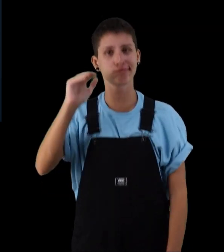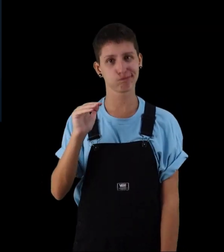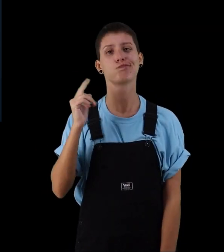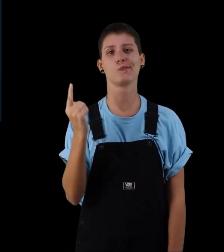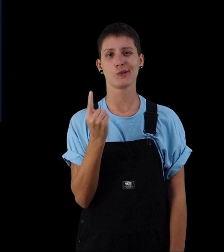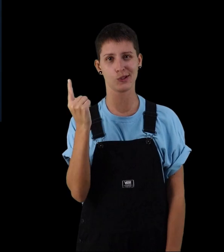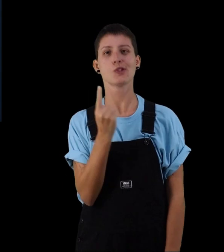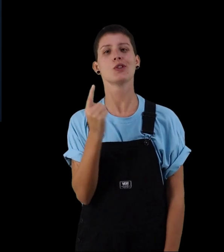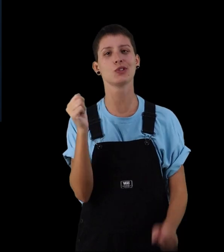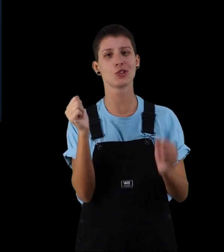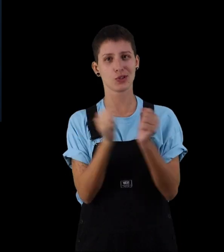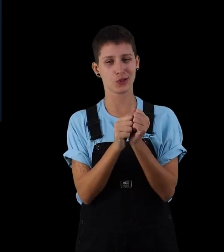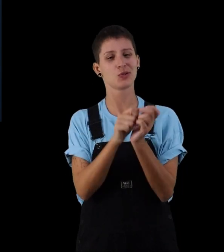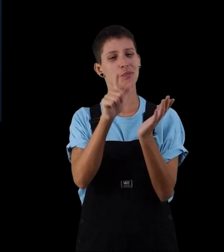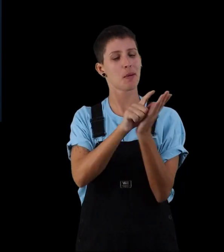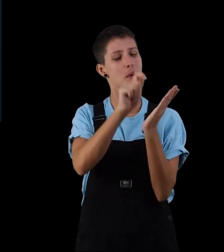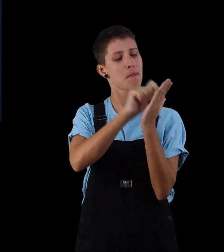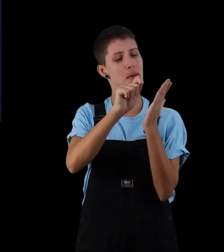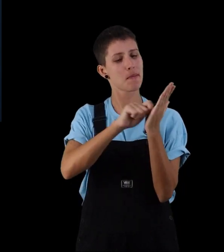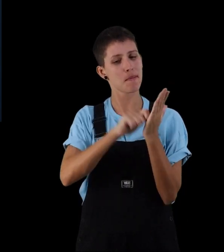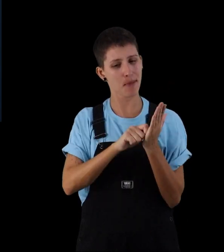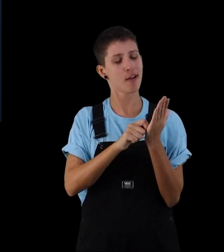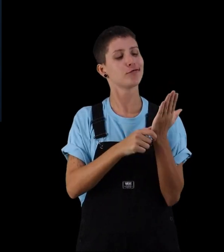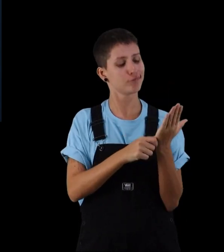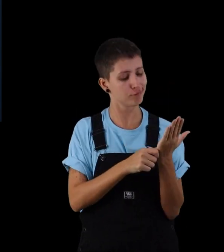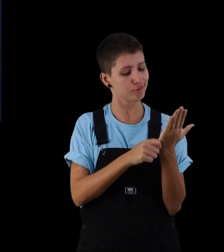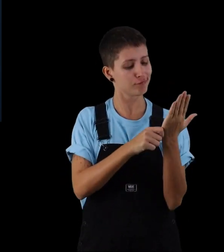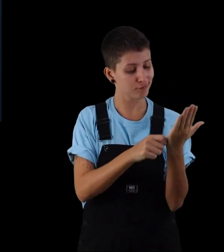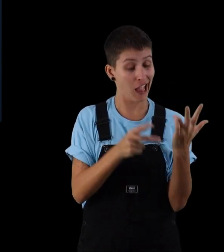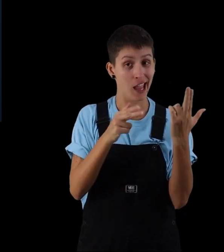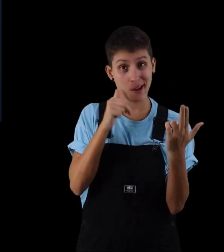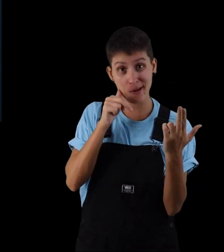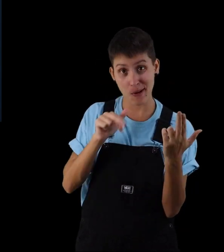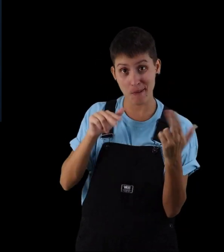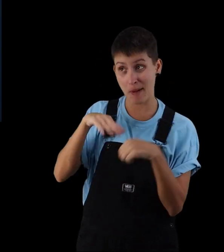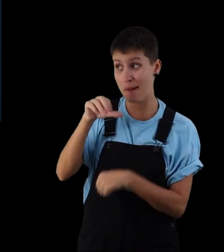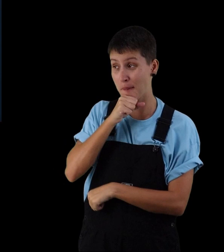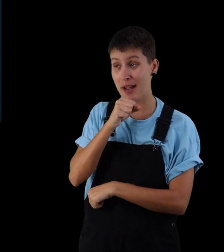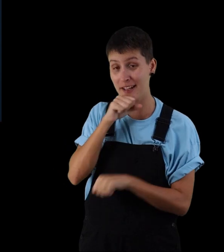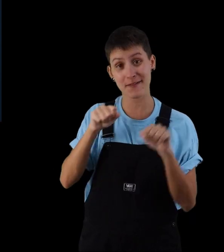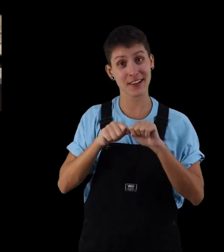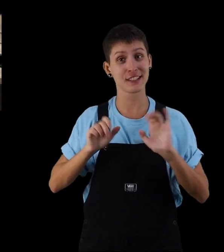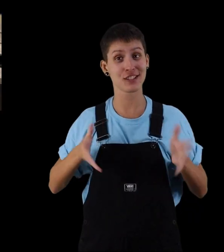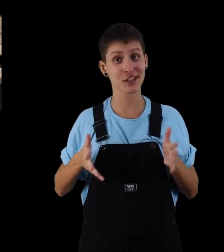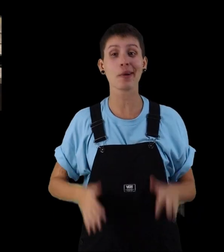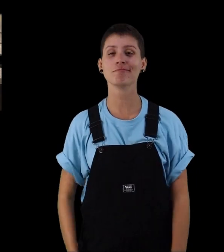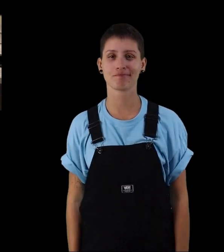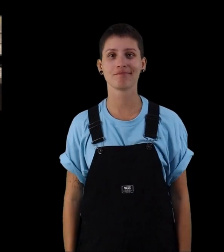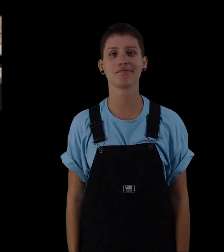para ir sozinho, com a lista num pedaço de papel, tal qual fazia a irmã mais velha às vezes.